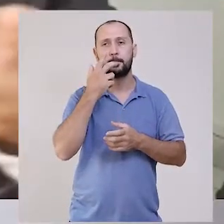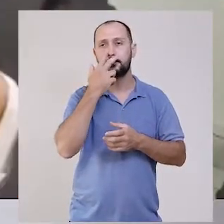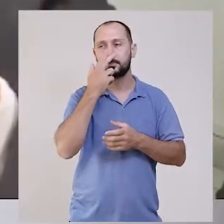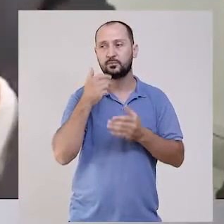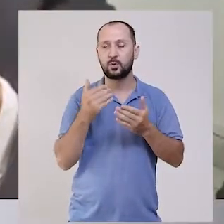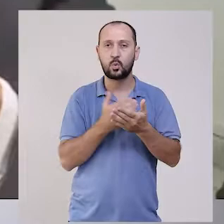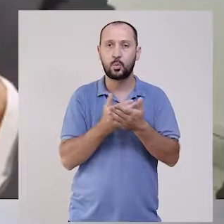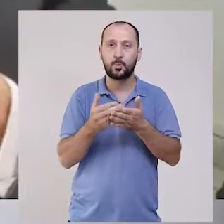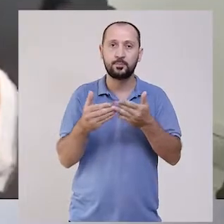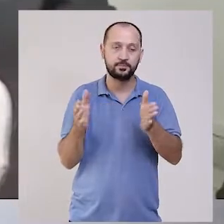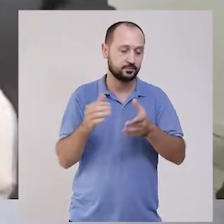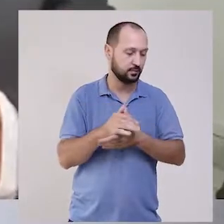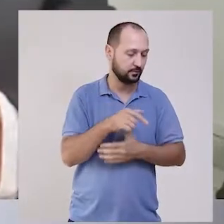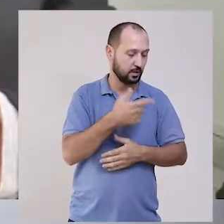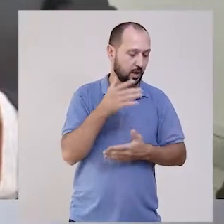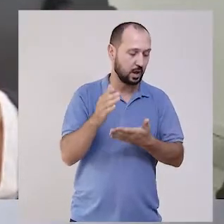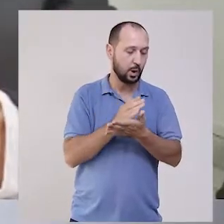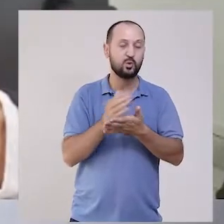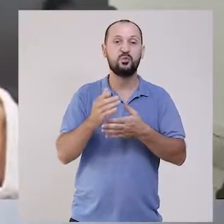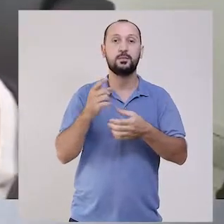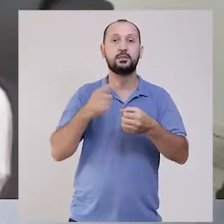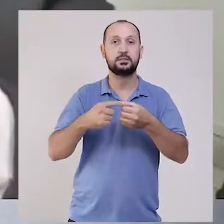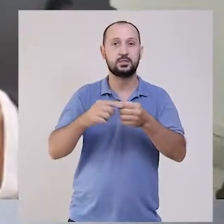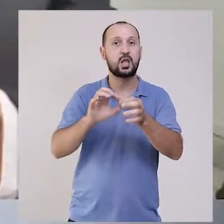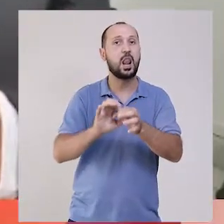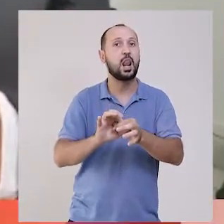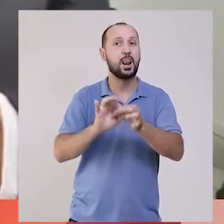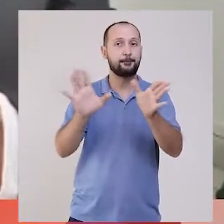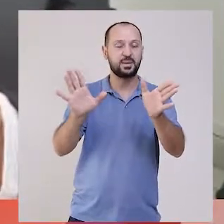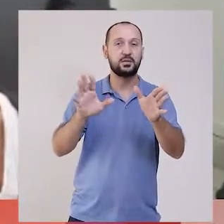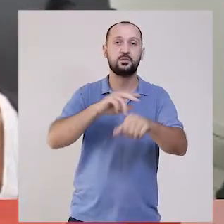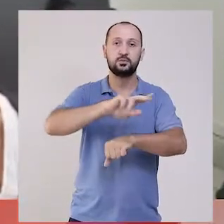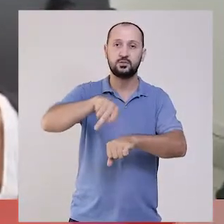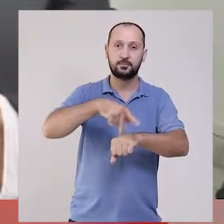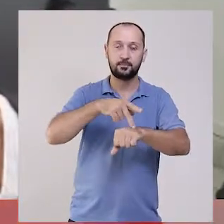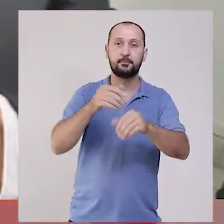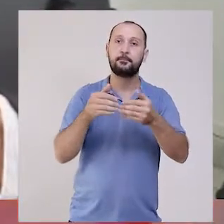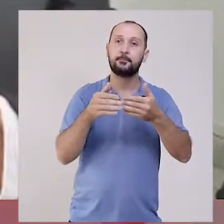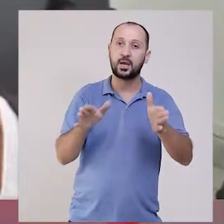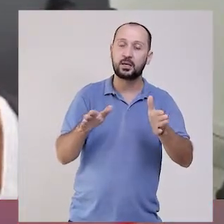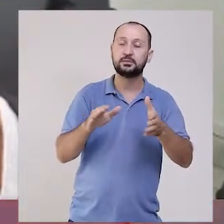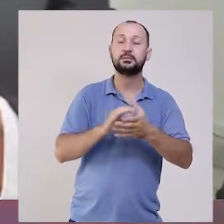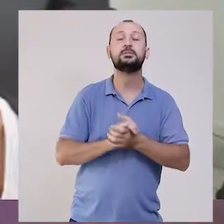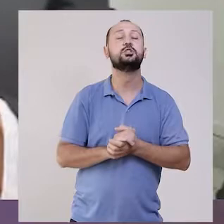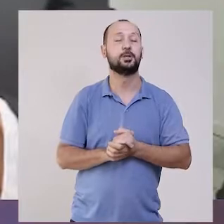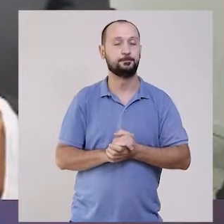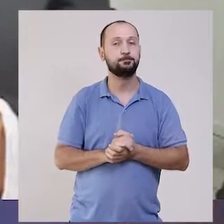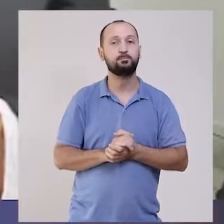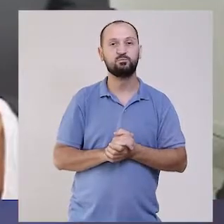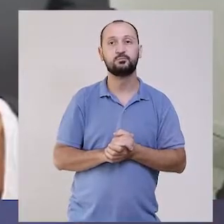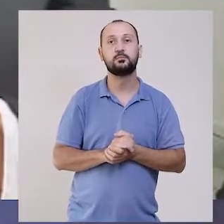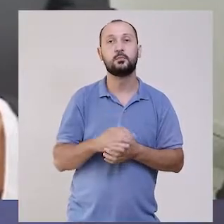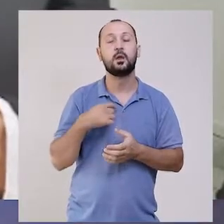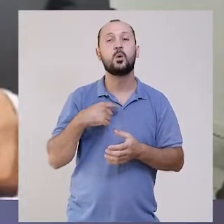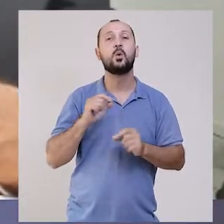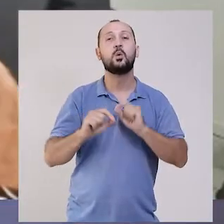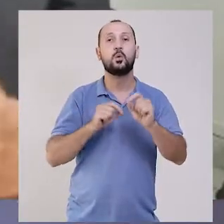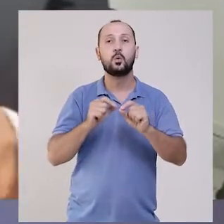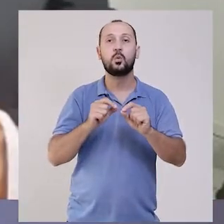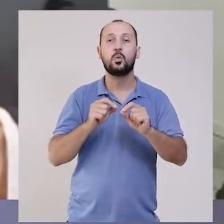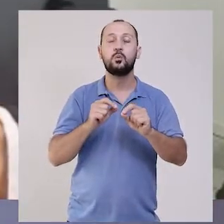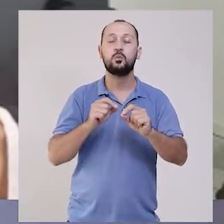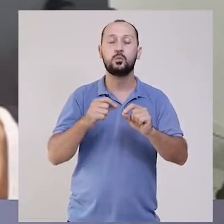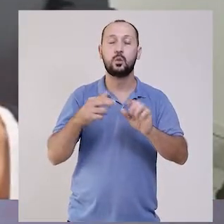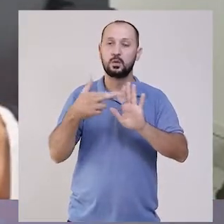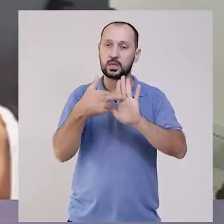eu acho que não estão abertas. A cidade já permitiu a abertura já de praças e parques, com as